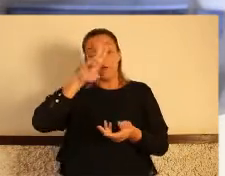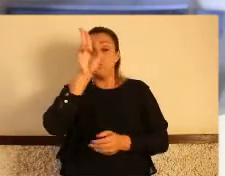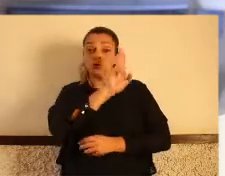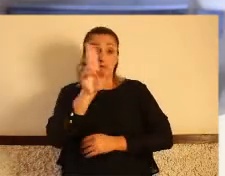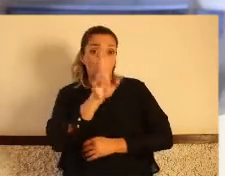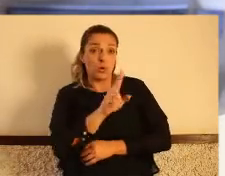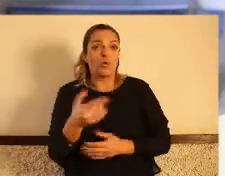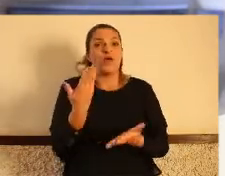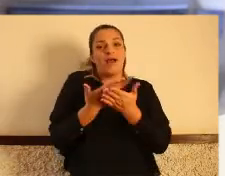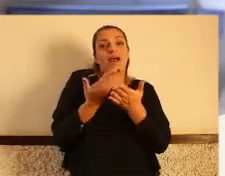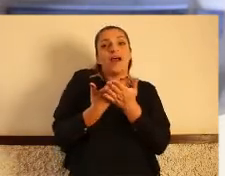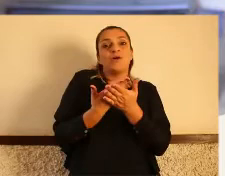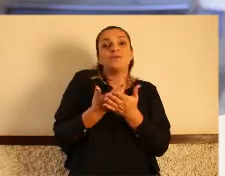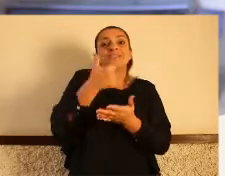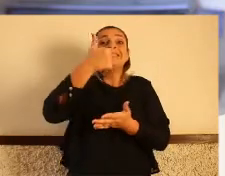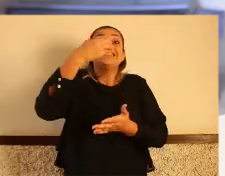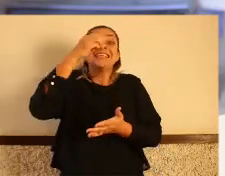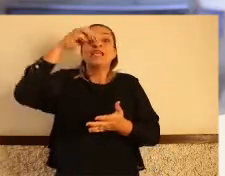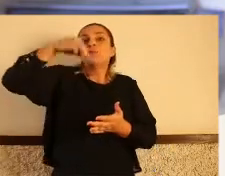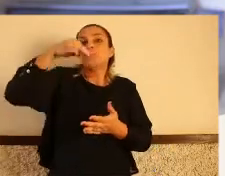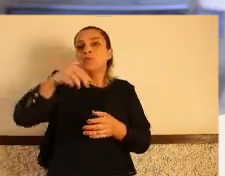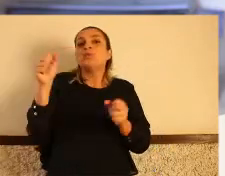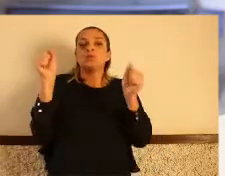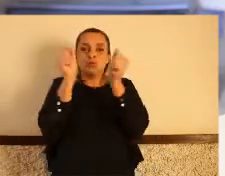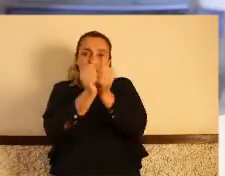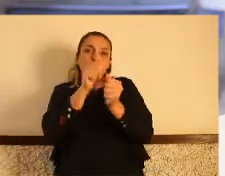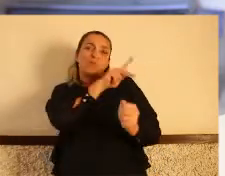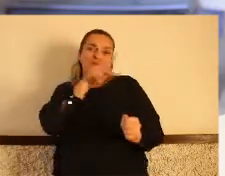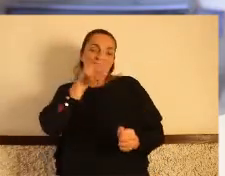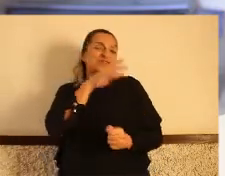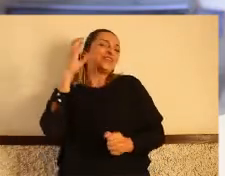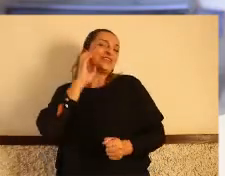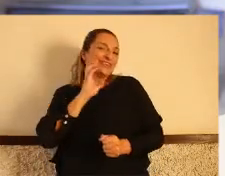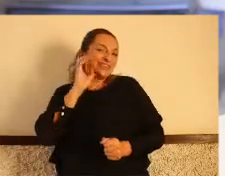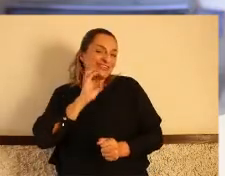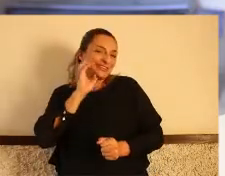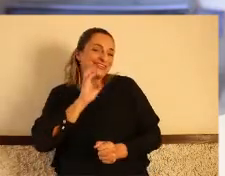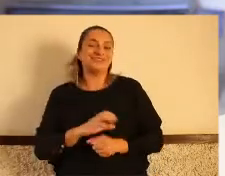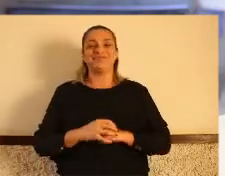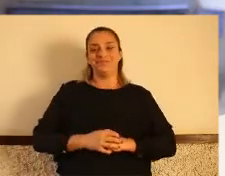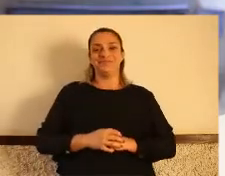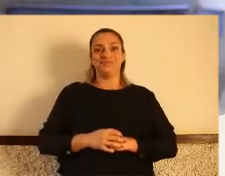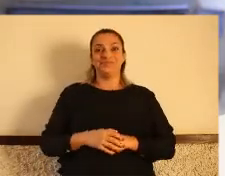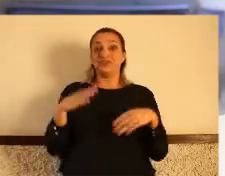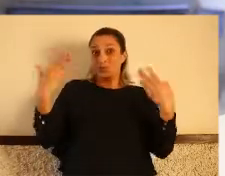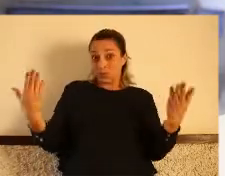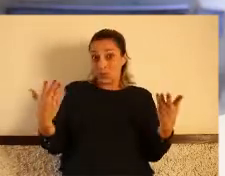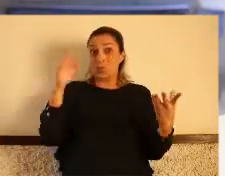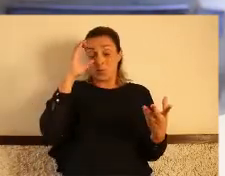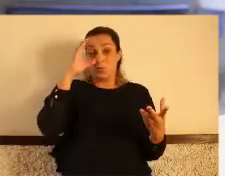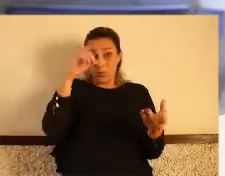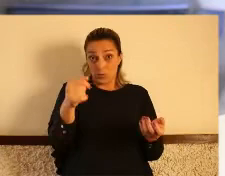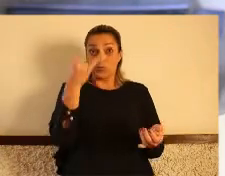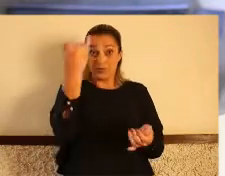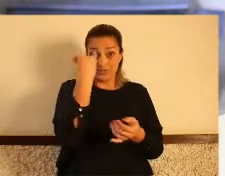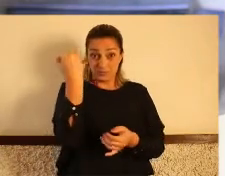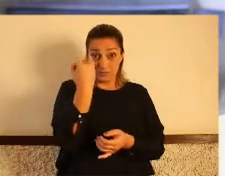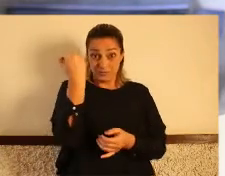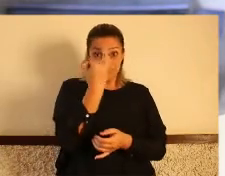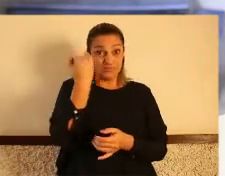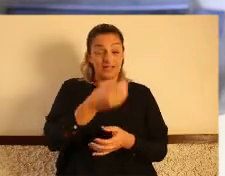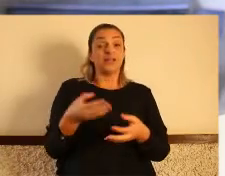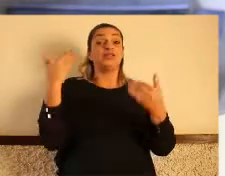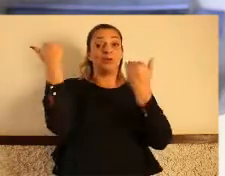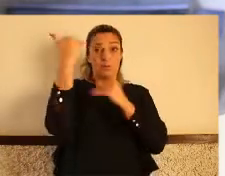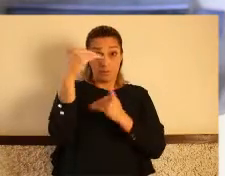aqui das nossas aulas, 10 minutos com o professor Cleitinho, e portanto, na objetividade, naquilo que de fato vai ser cobrado